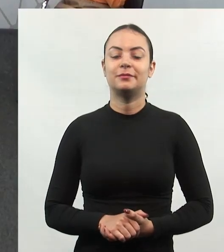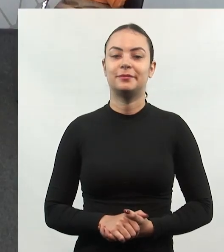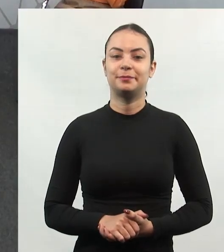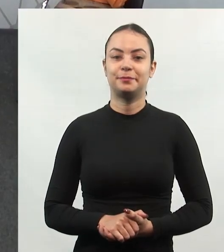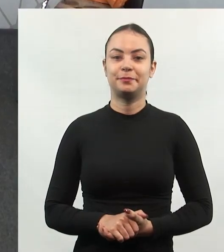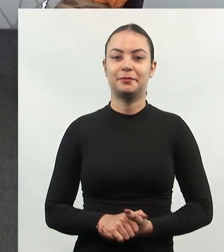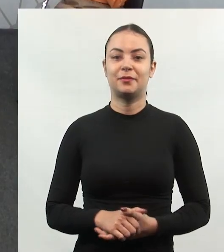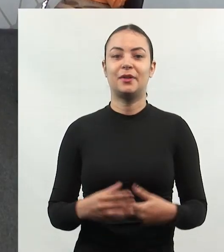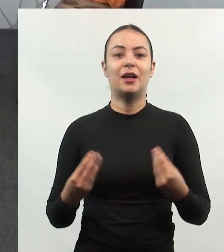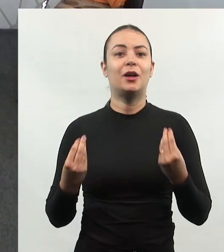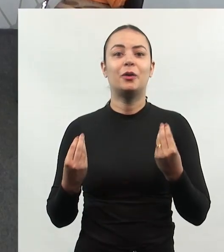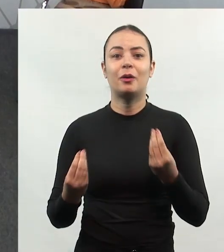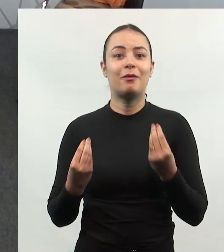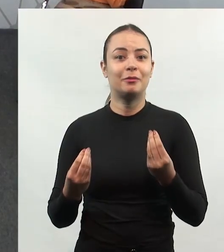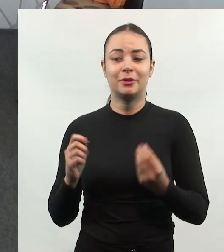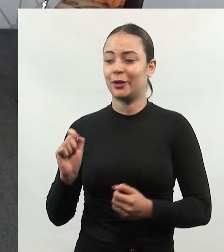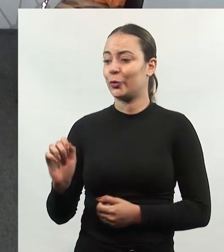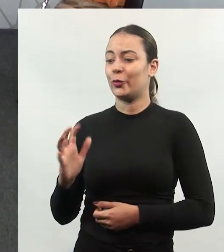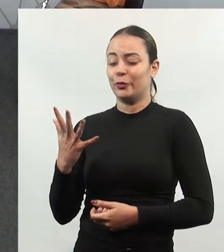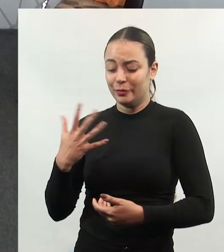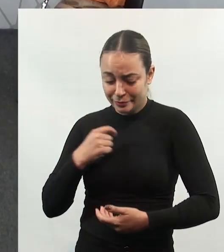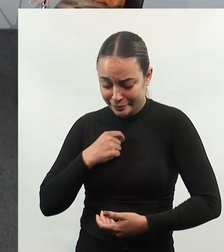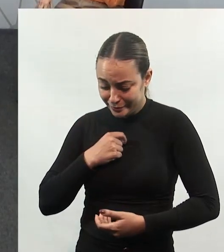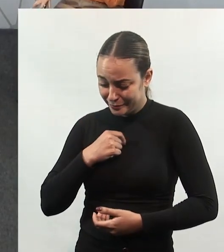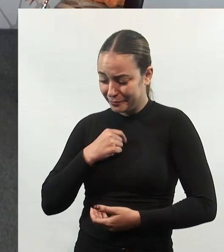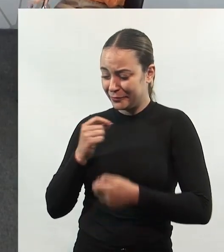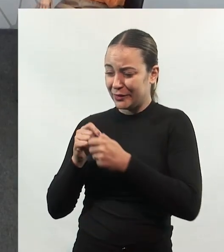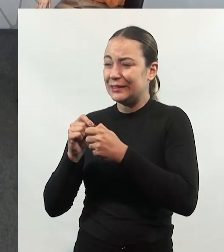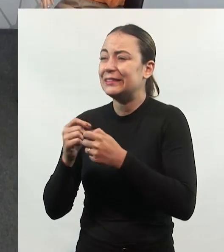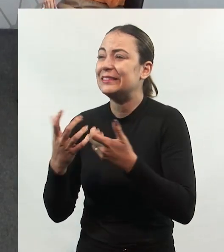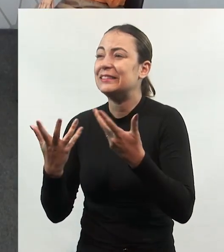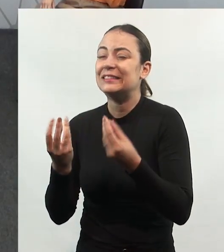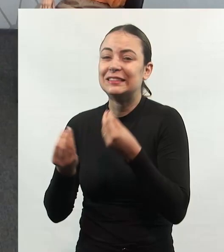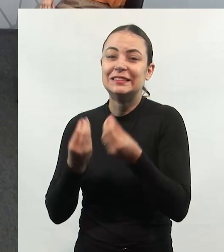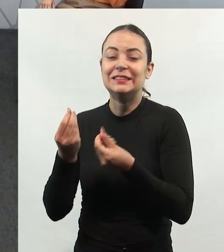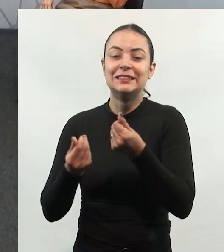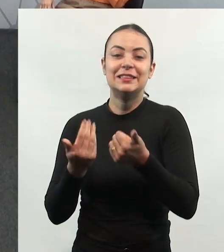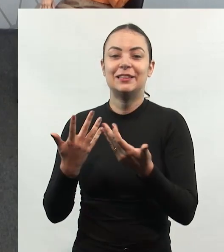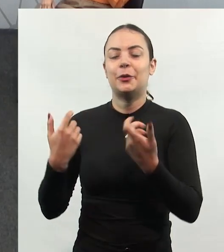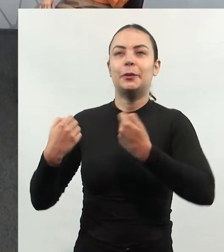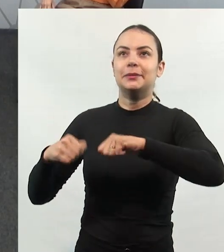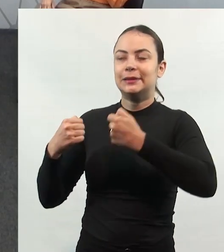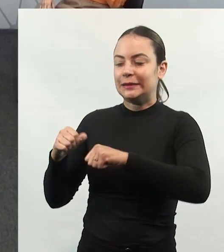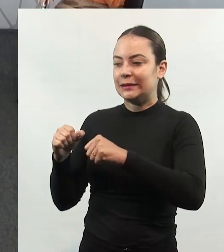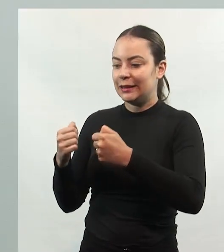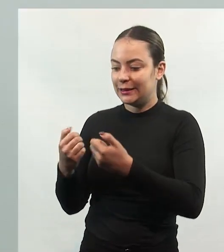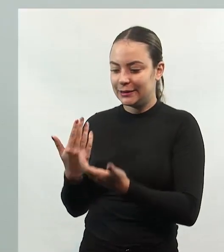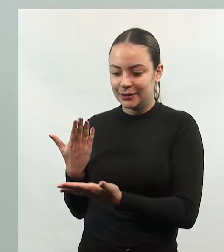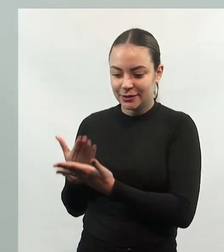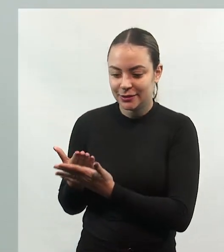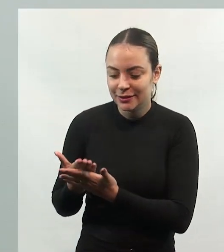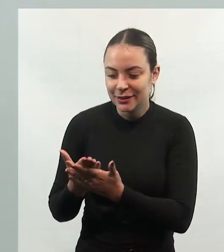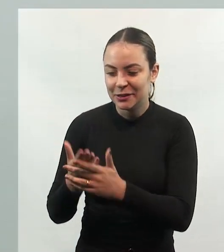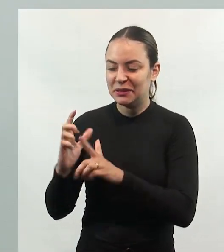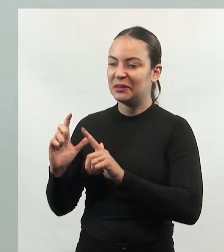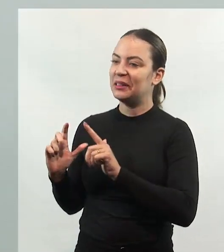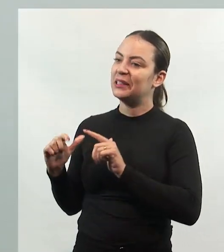alfabetização, acho que ele tinha, acho que era segunda série, né? 8 anos de idade naquela época. E aí eu